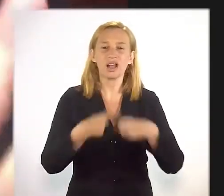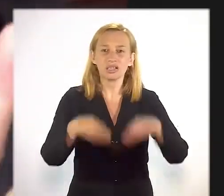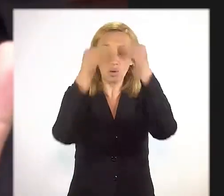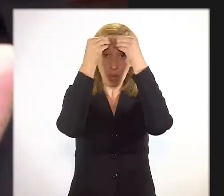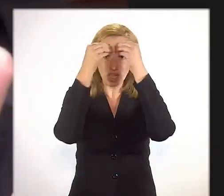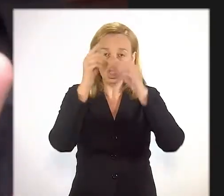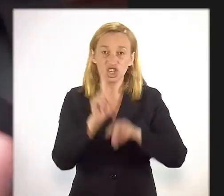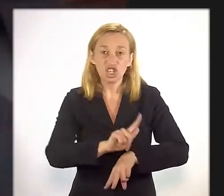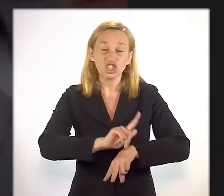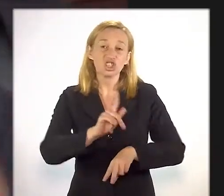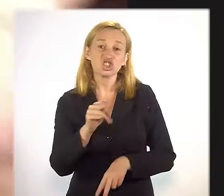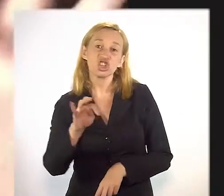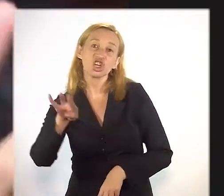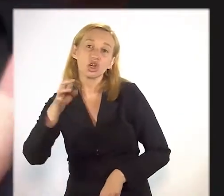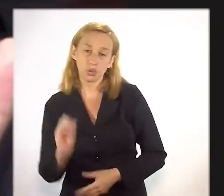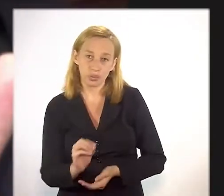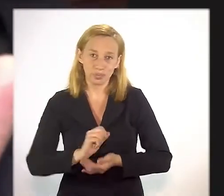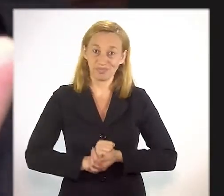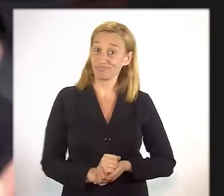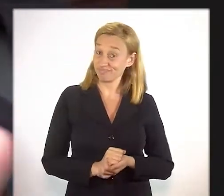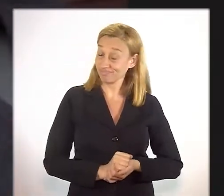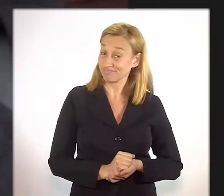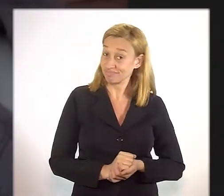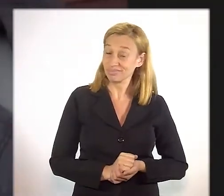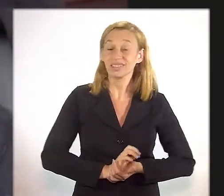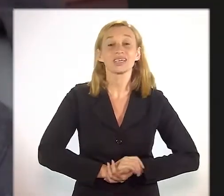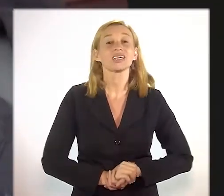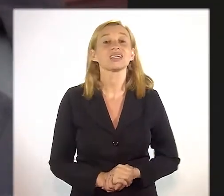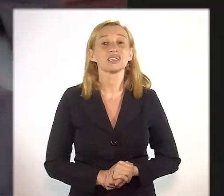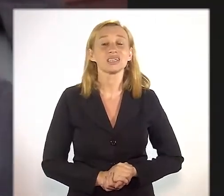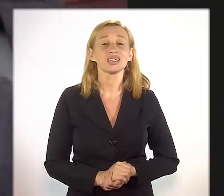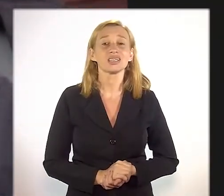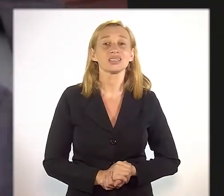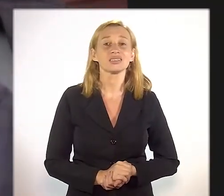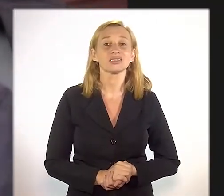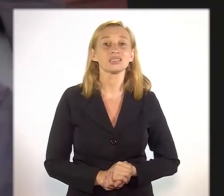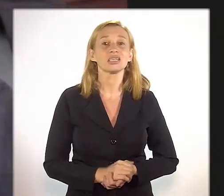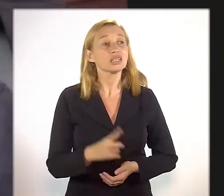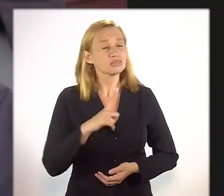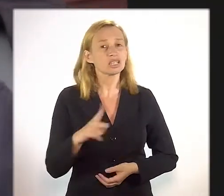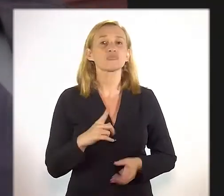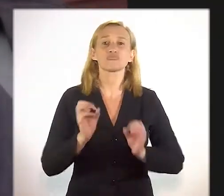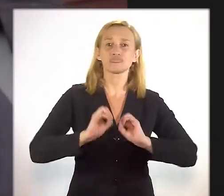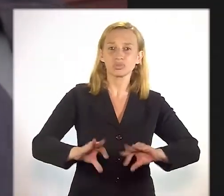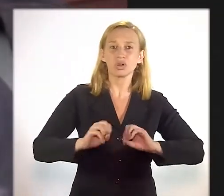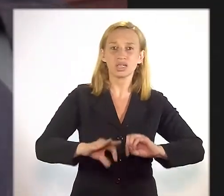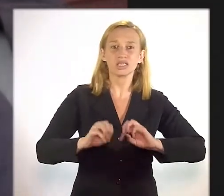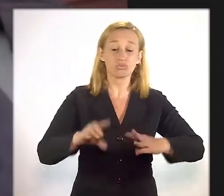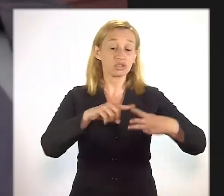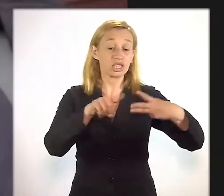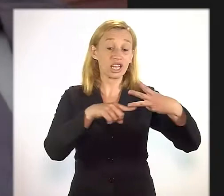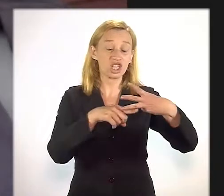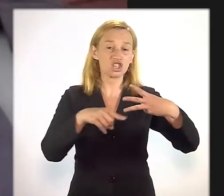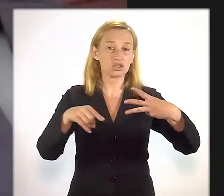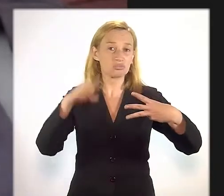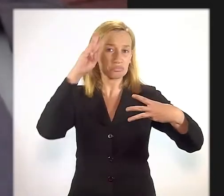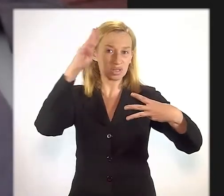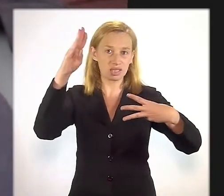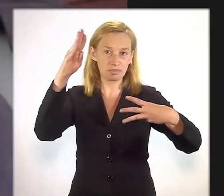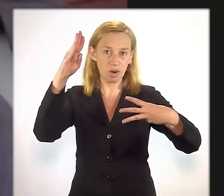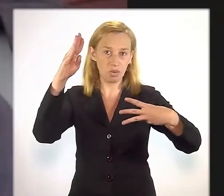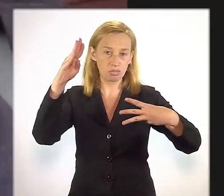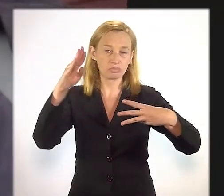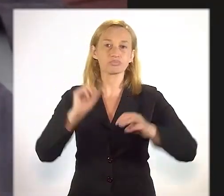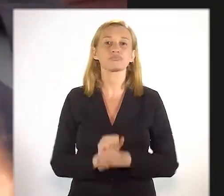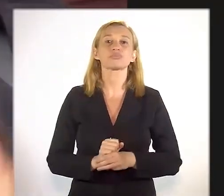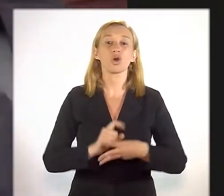linguagem de gente. Não vou utilizar jargão teórico. Uhum. Nós temos na educação 3 momentos,